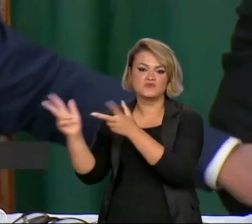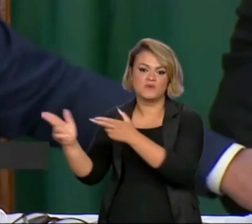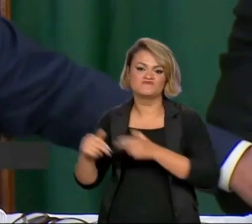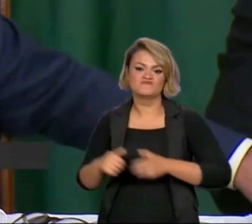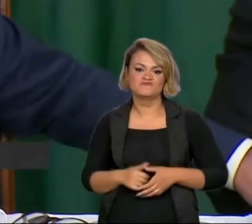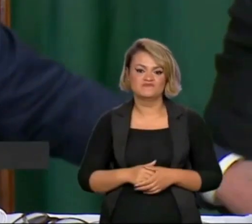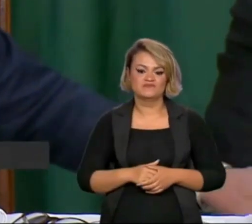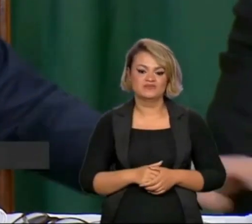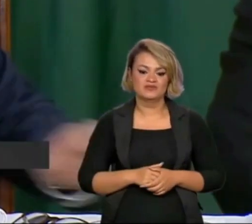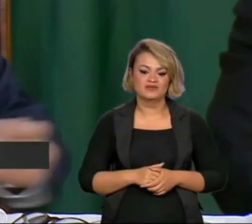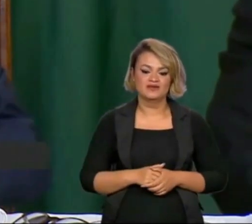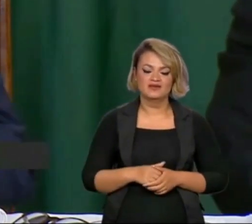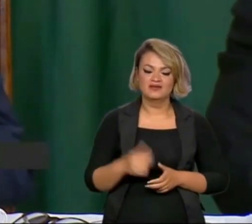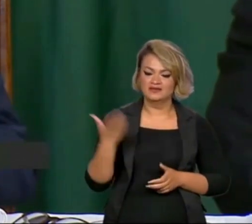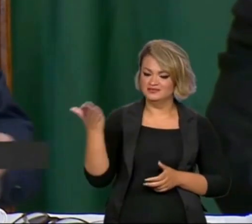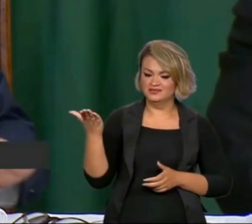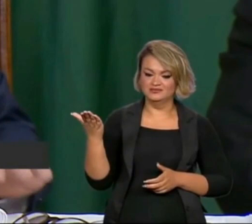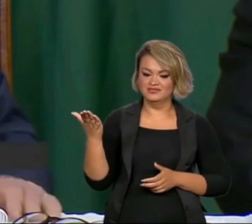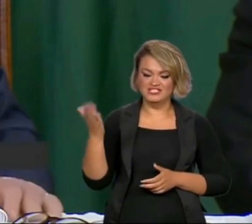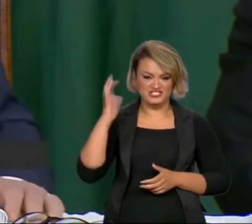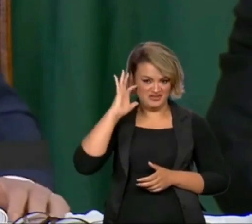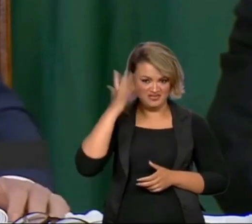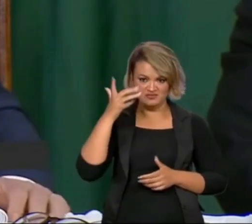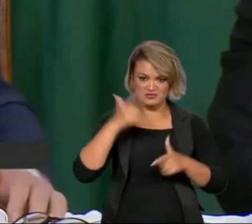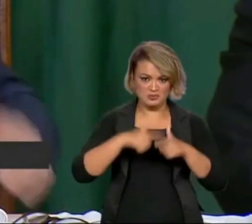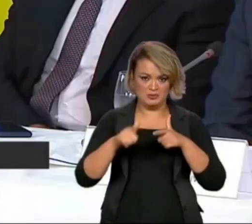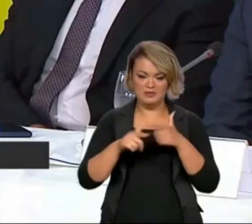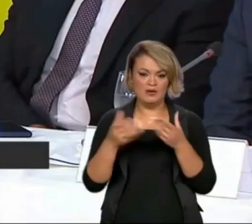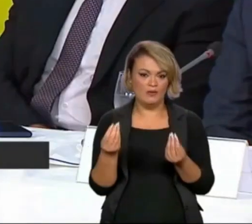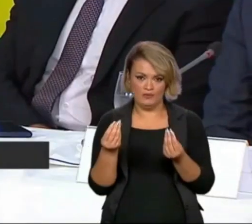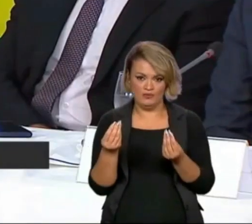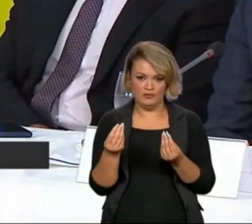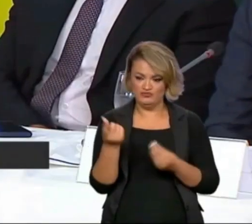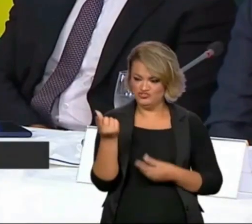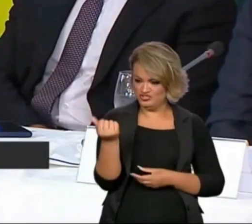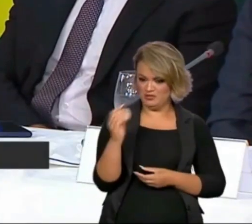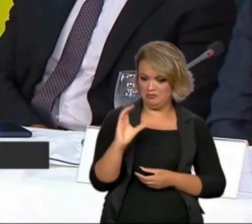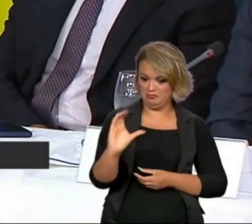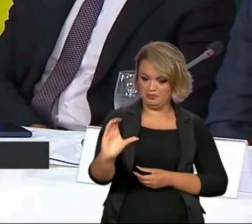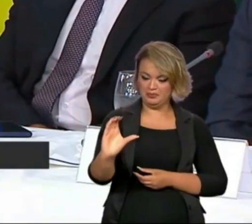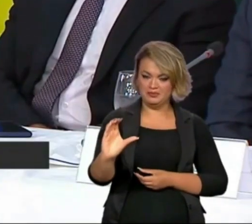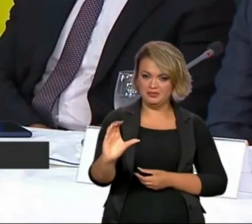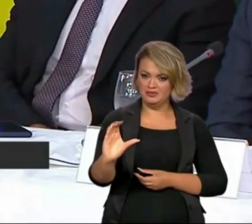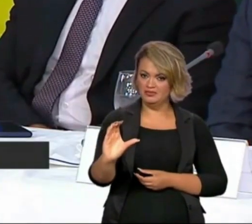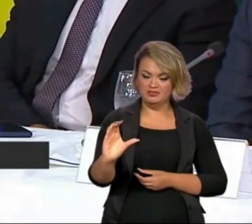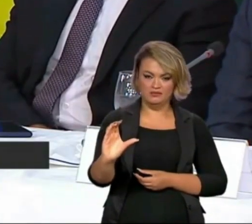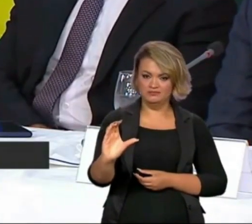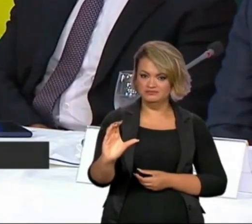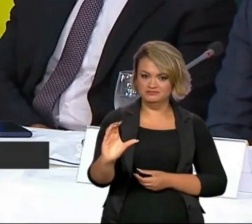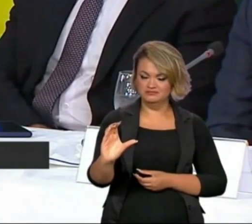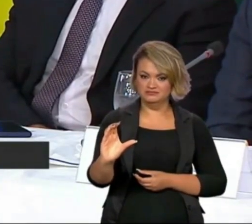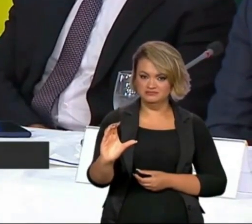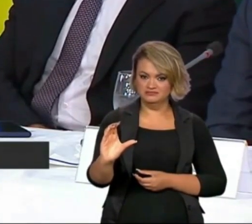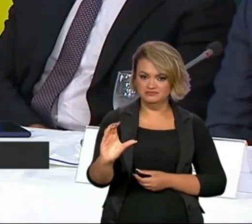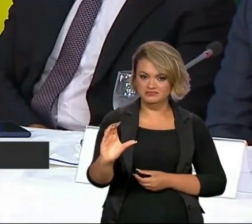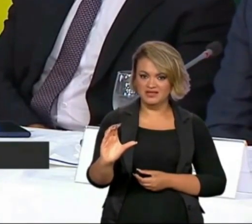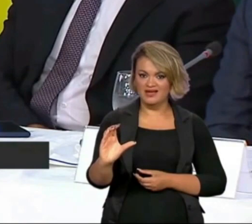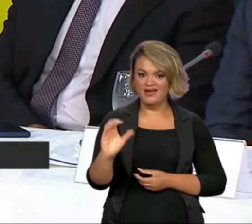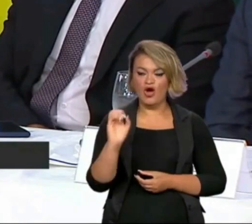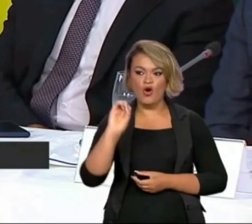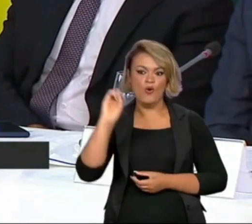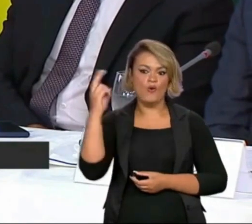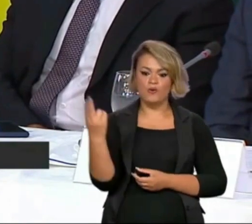Então, querido Alexandre, a gente não vai resolver esse problema só com dinheiro. A gente não vai resolver esse